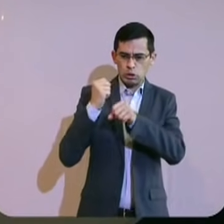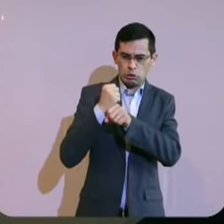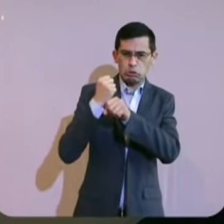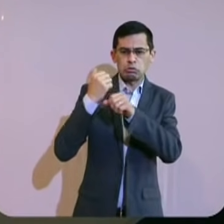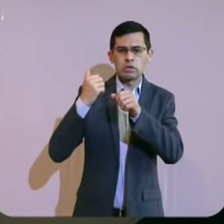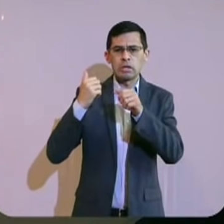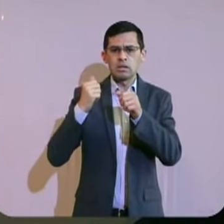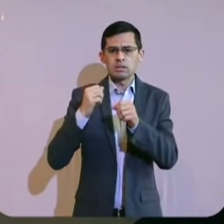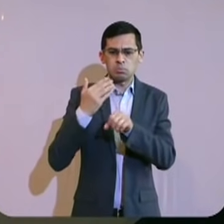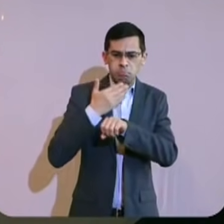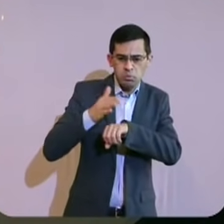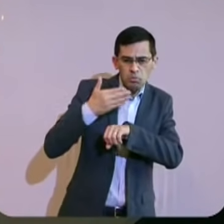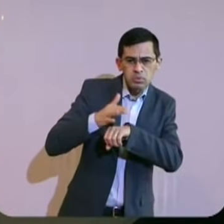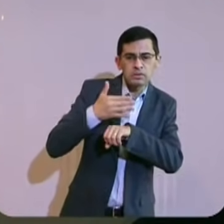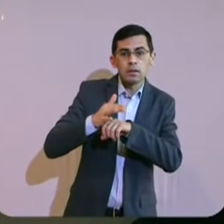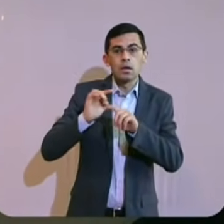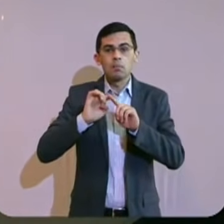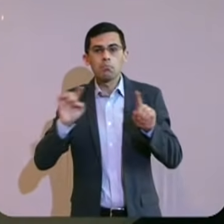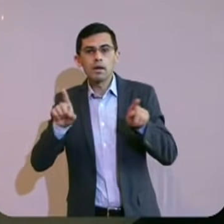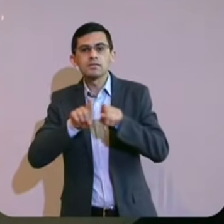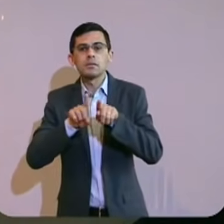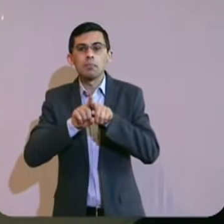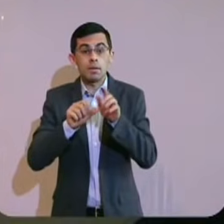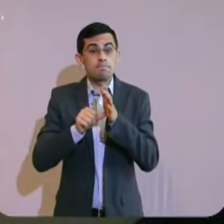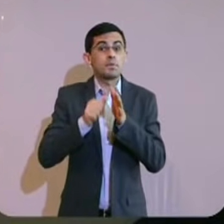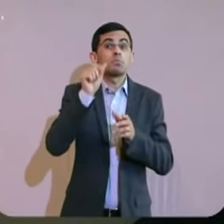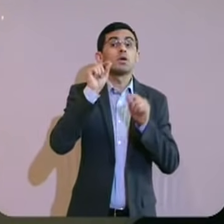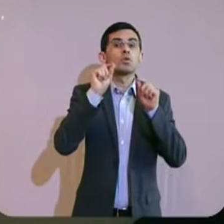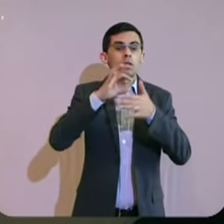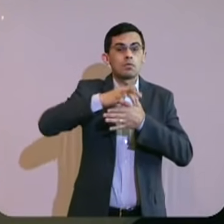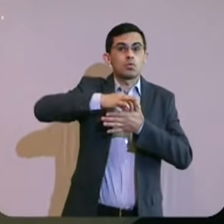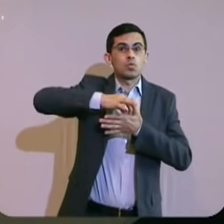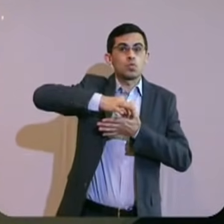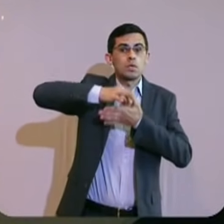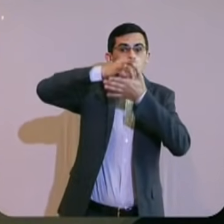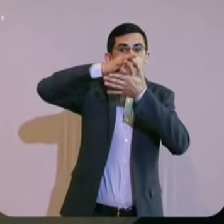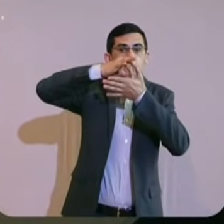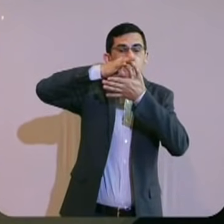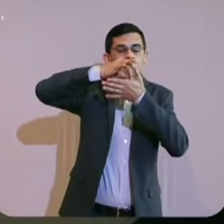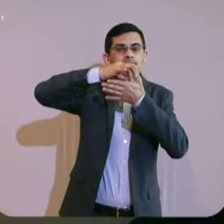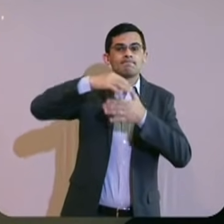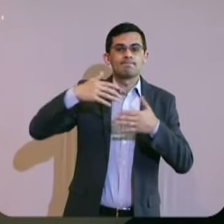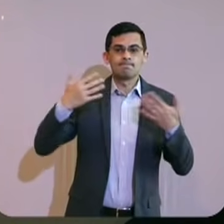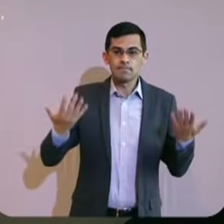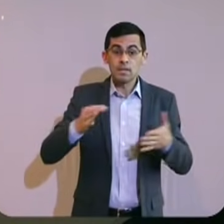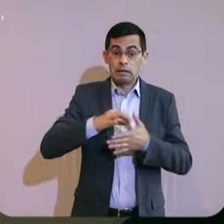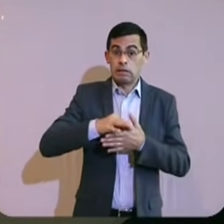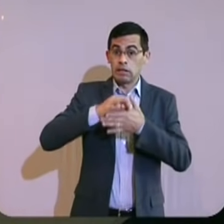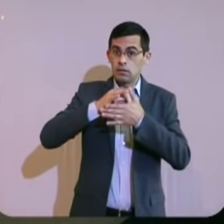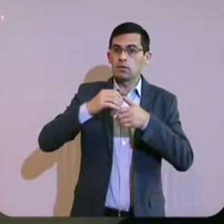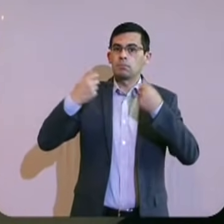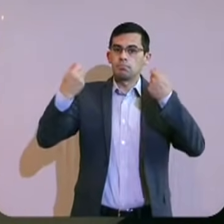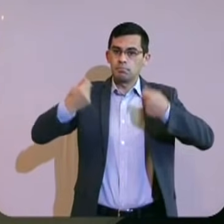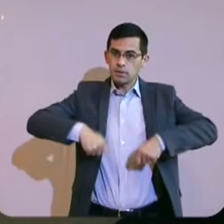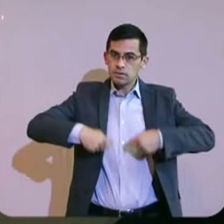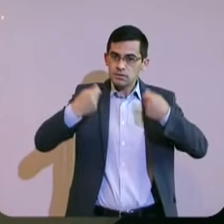no deserto, mas isso passa primeiro pelo líder. E esse líder tinha que